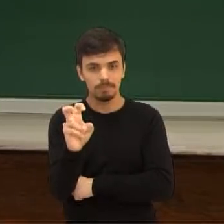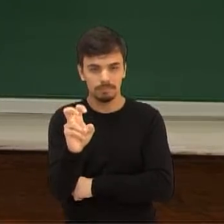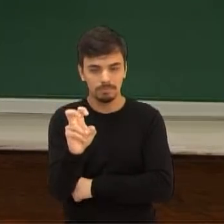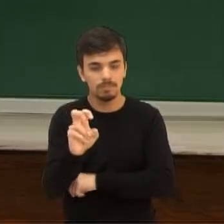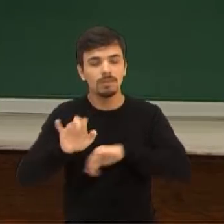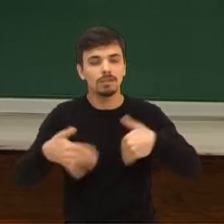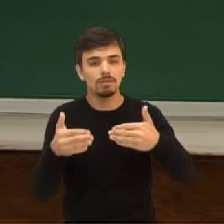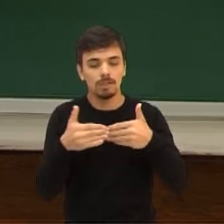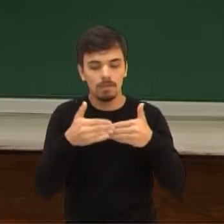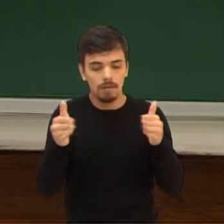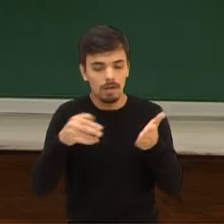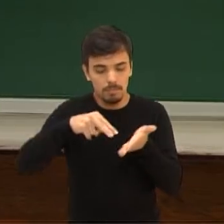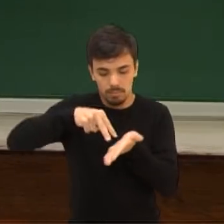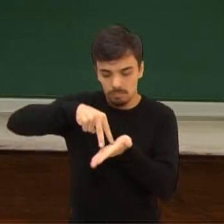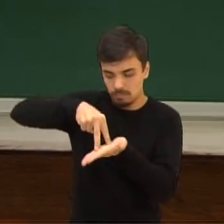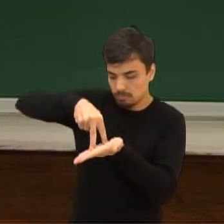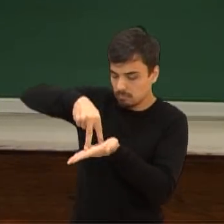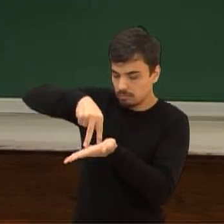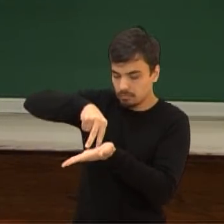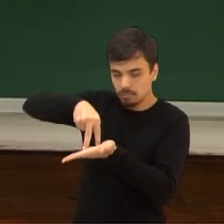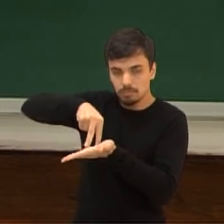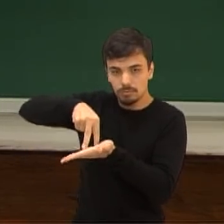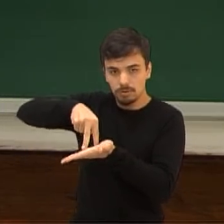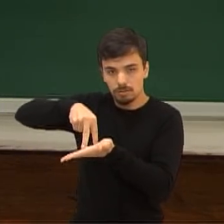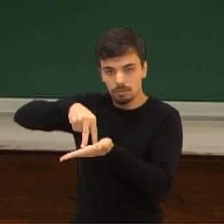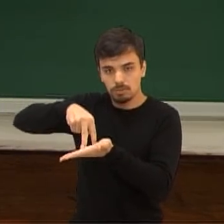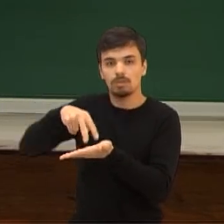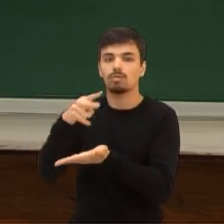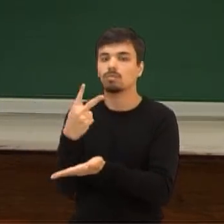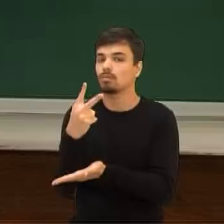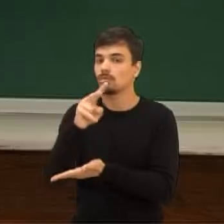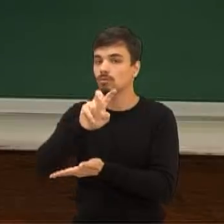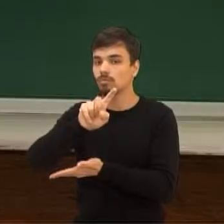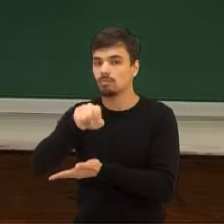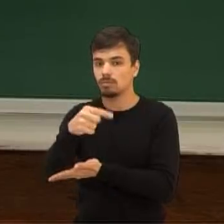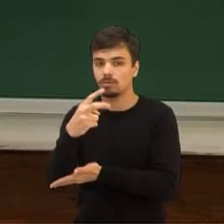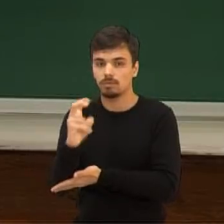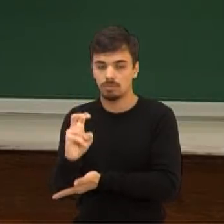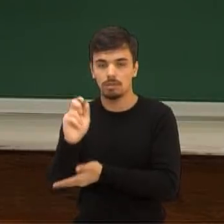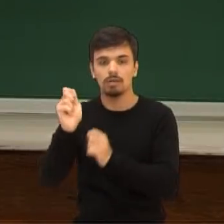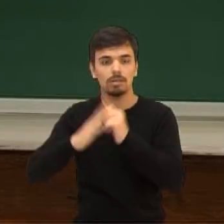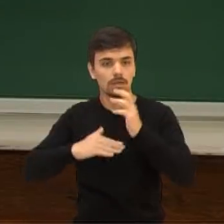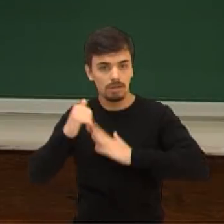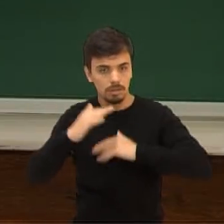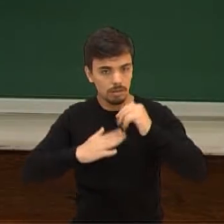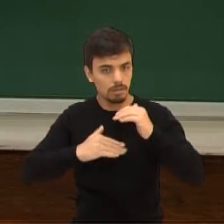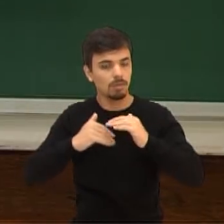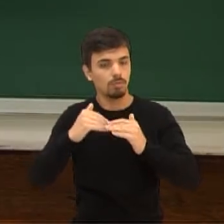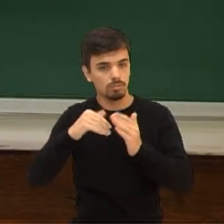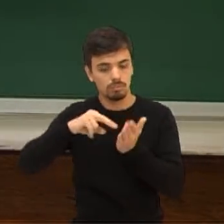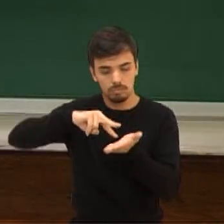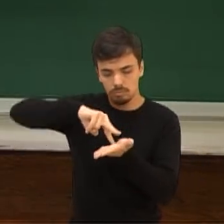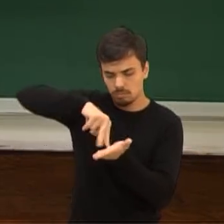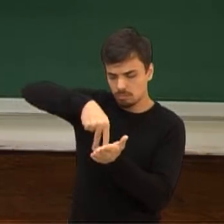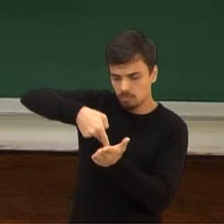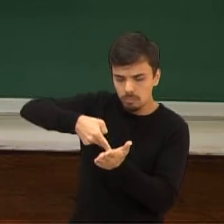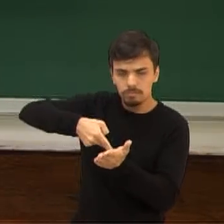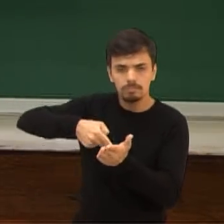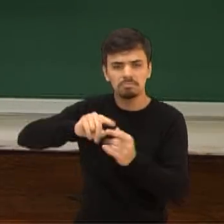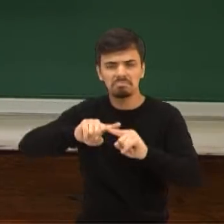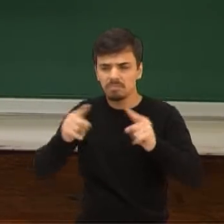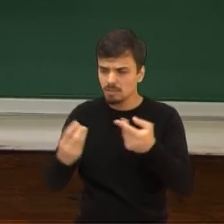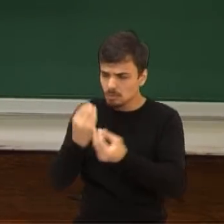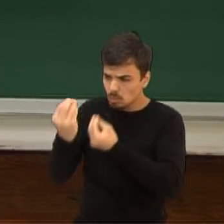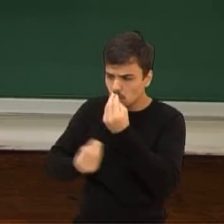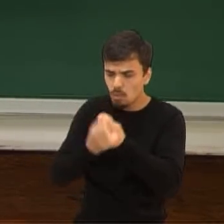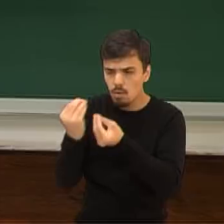abrir o compasso em 2,5 para conseguir construir a tampa. Mas como que eu vou